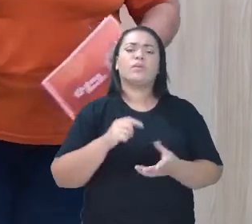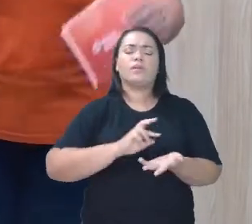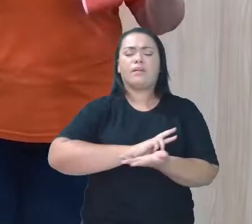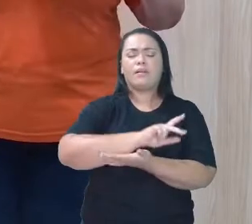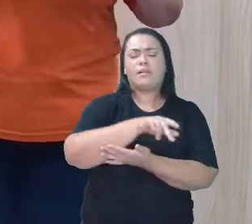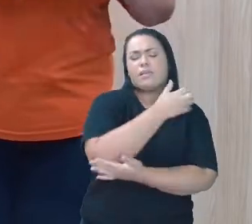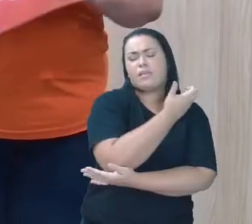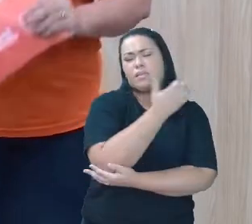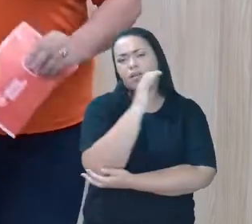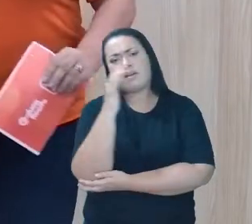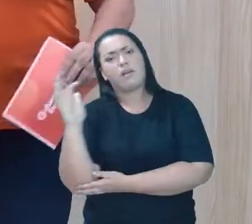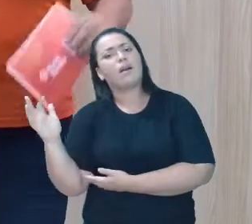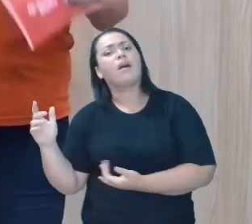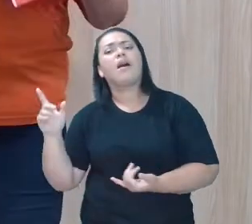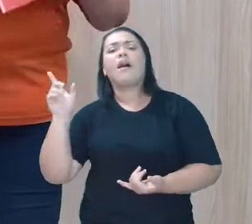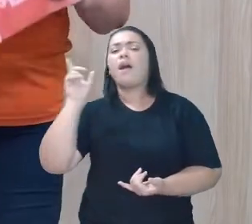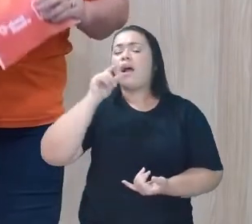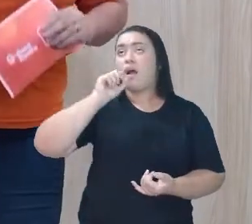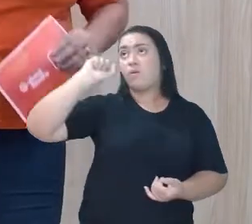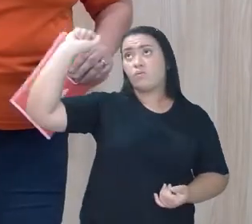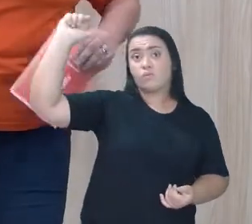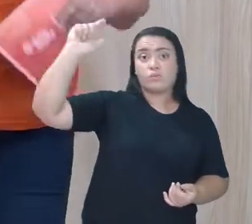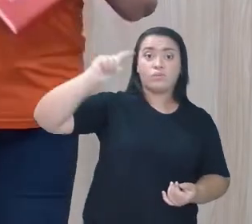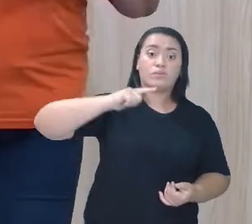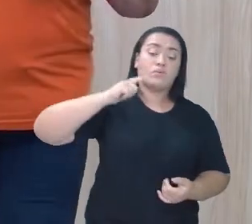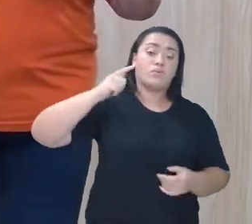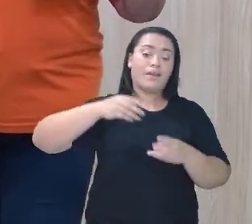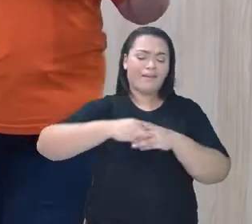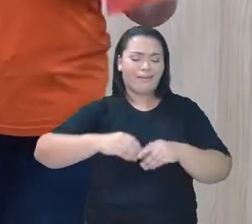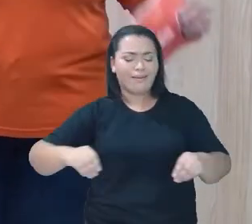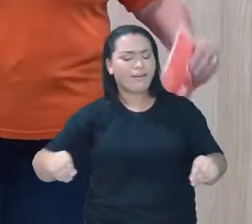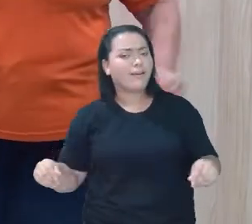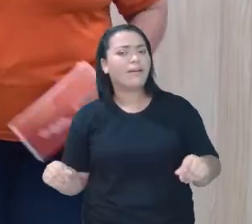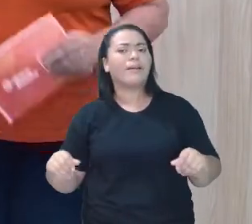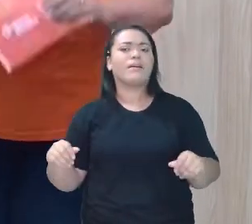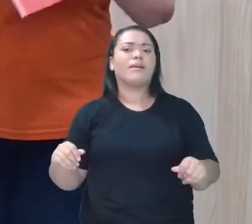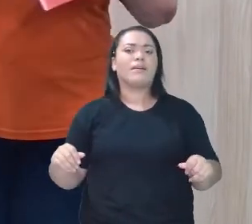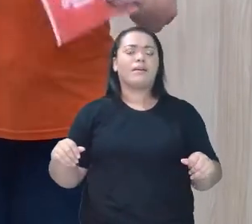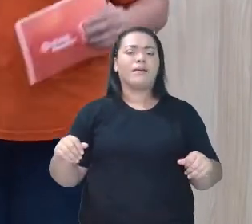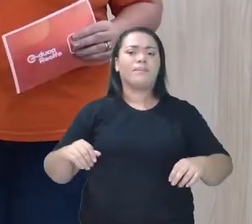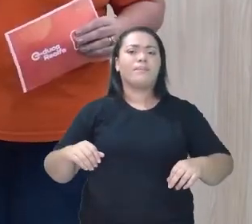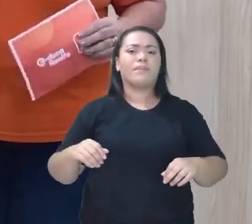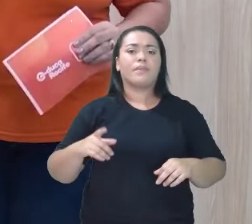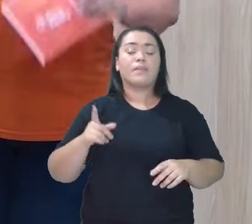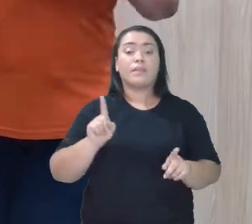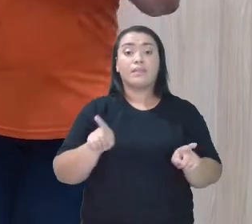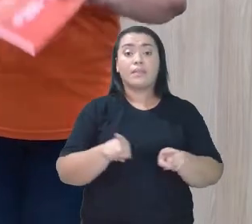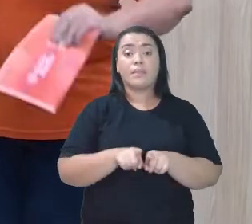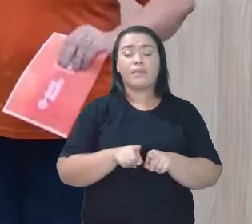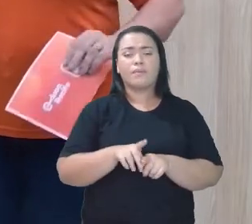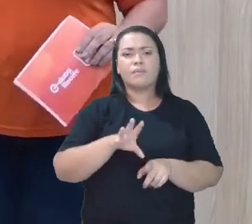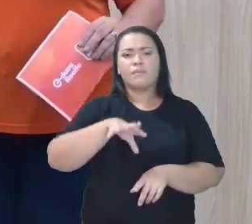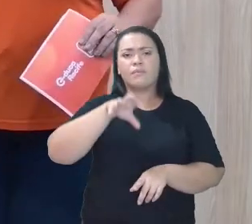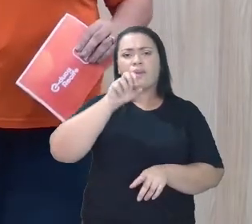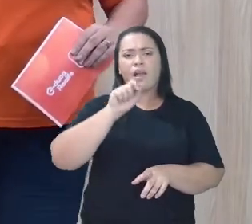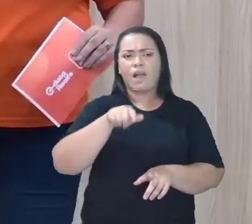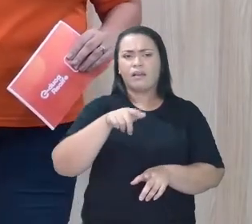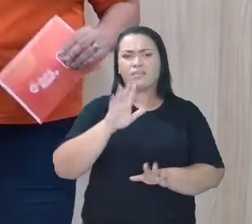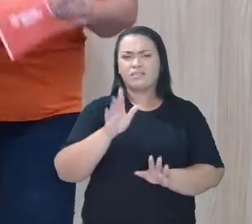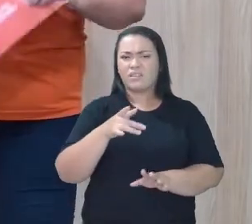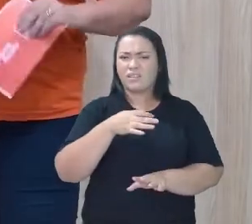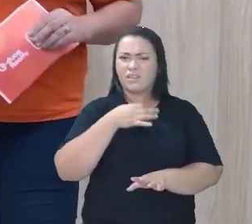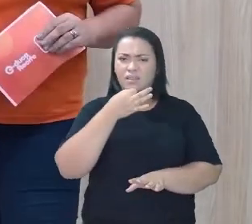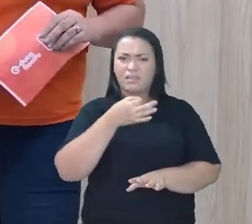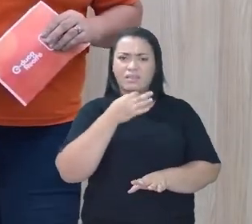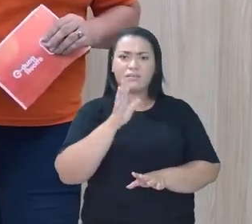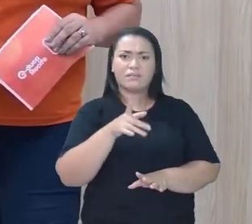da natureza, como a água, o solo, né? Em volta dele eu vou encontrar o ar. Será que com essa dica você